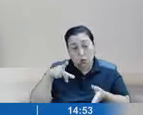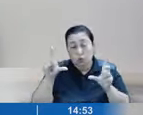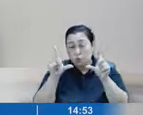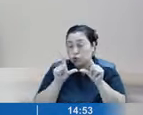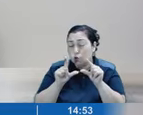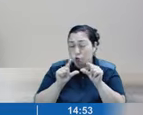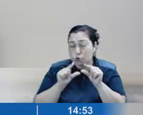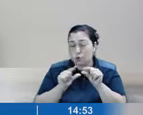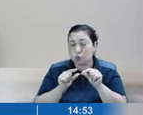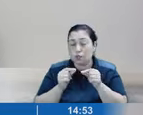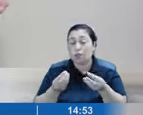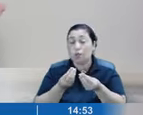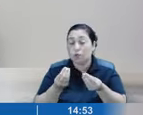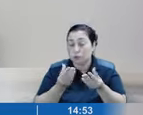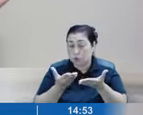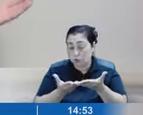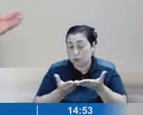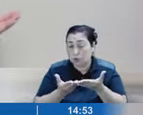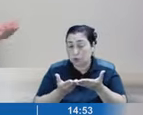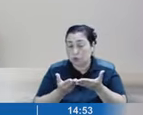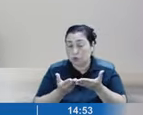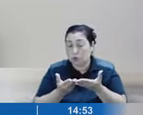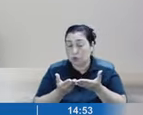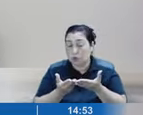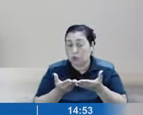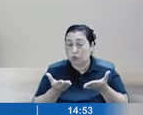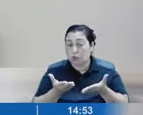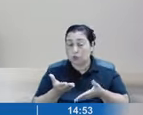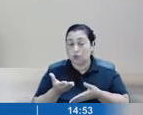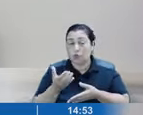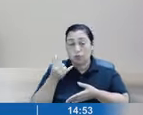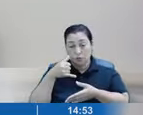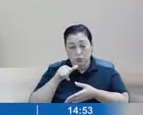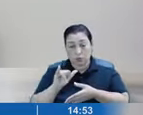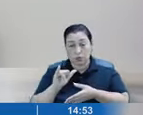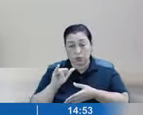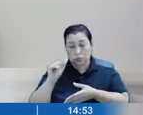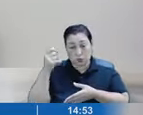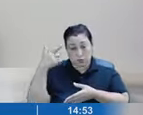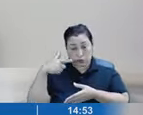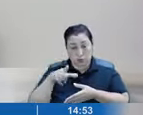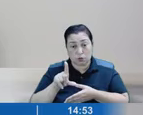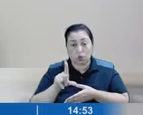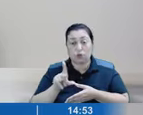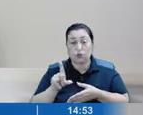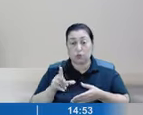diminuir bastante a incidência do câncer se conseguirmos manter essa qualidade de vida.